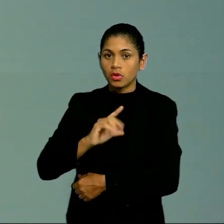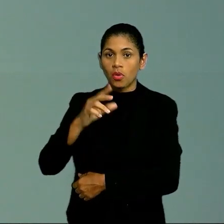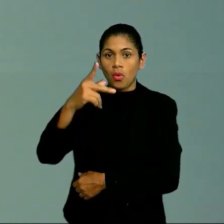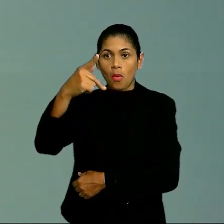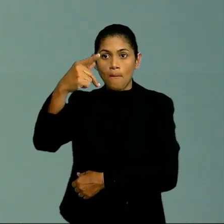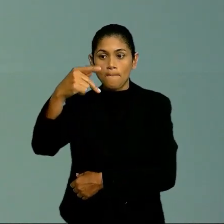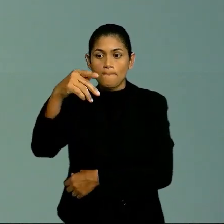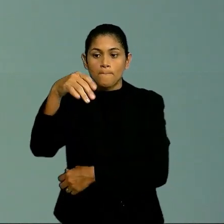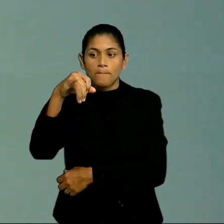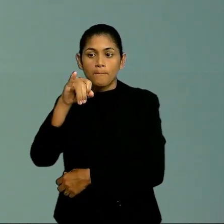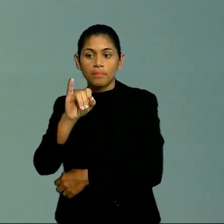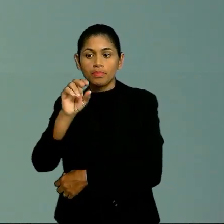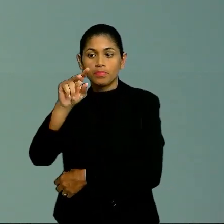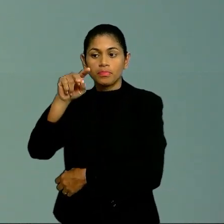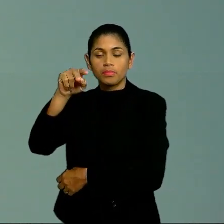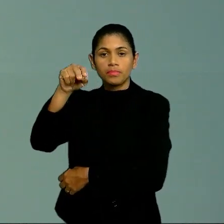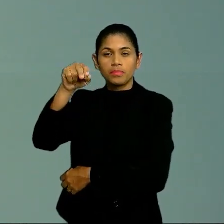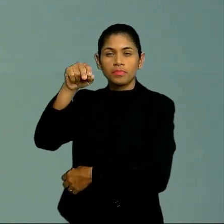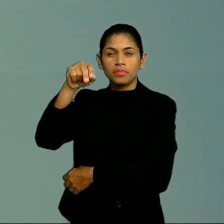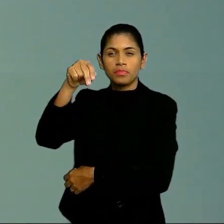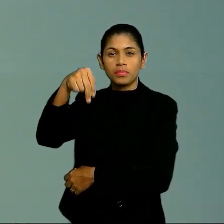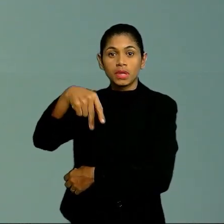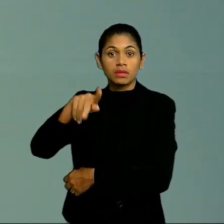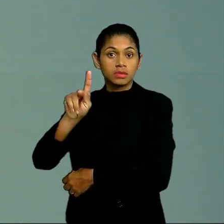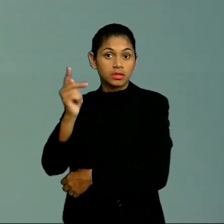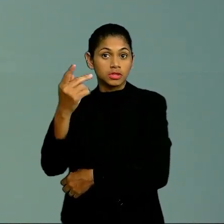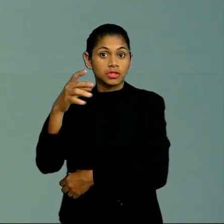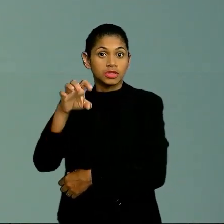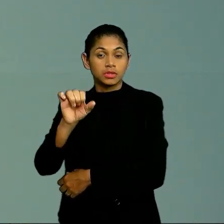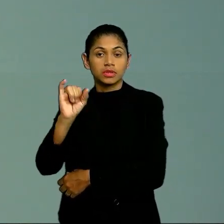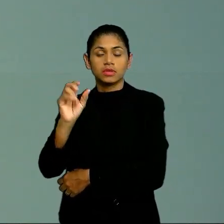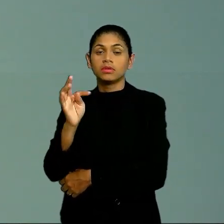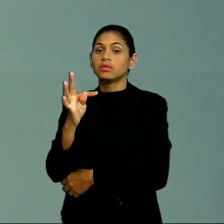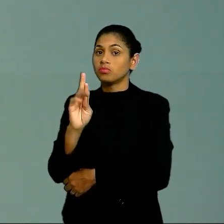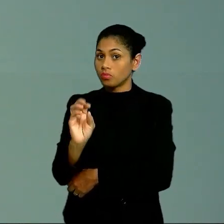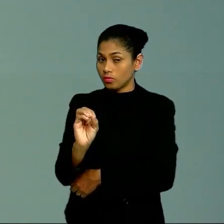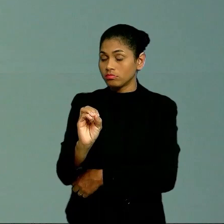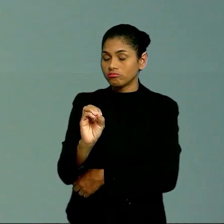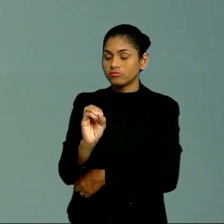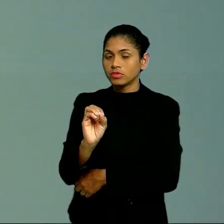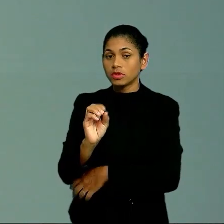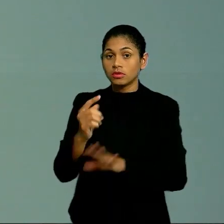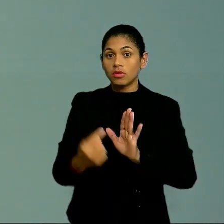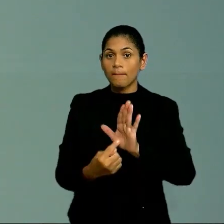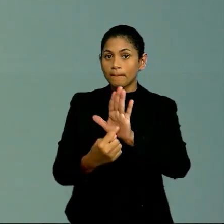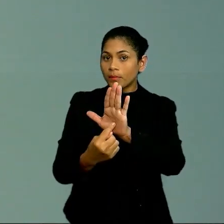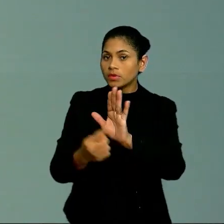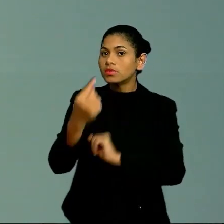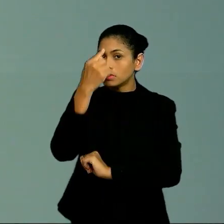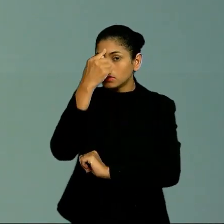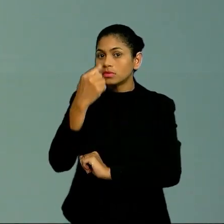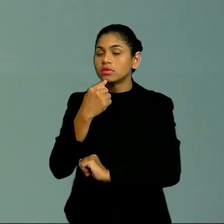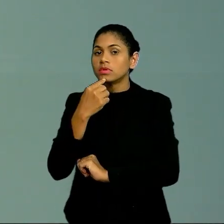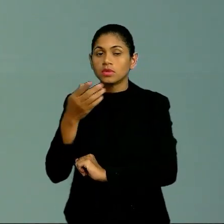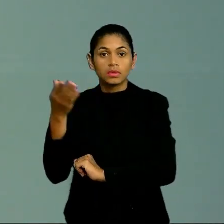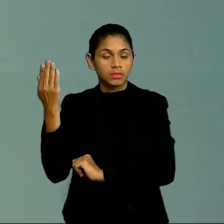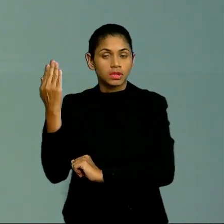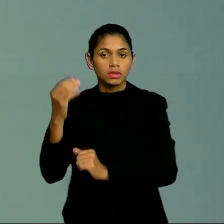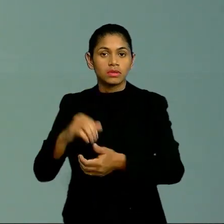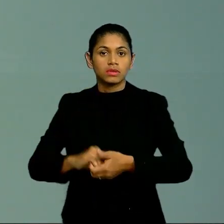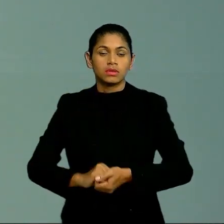resina. Aí o inseto acaba lá pousando e essa resina acaba encobrindo ele, cobrindo ele,